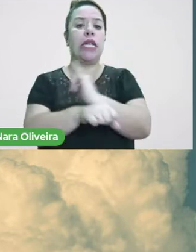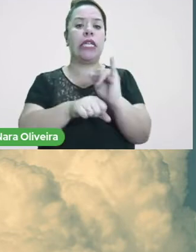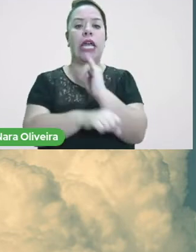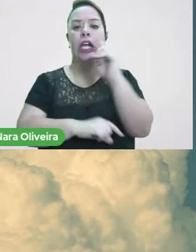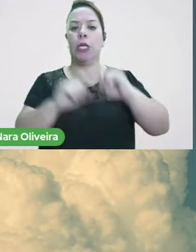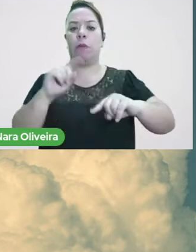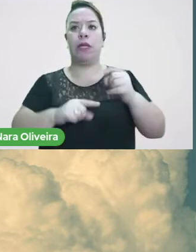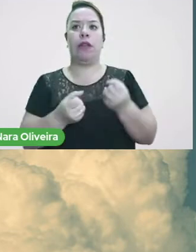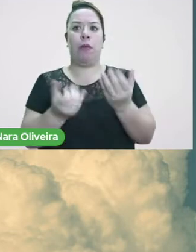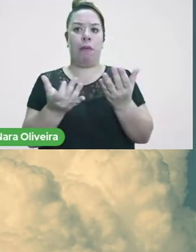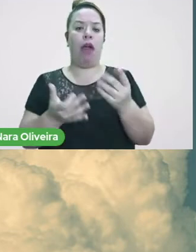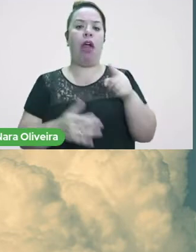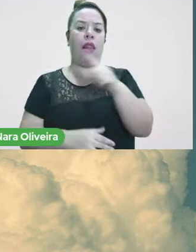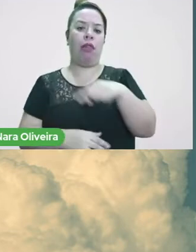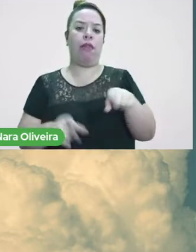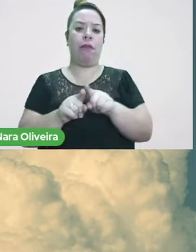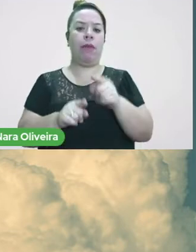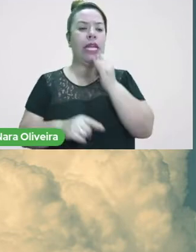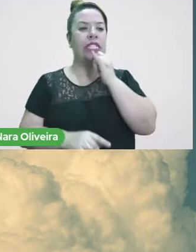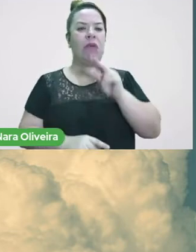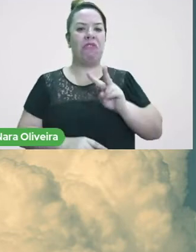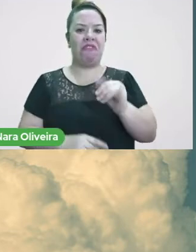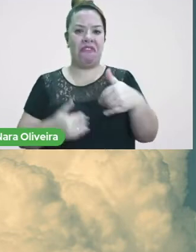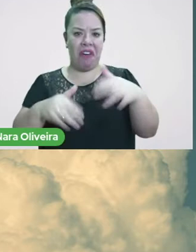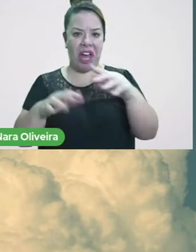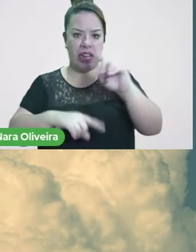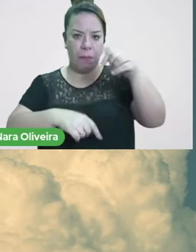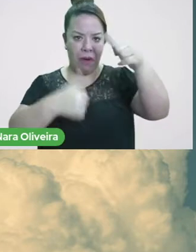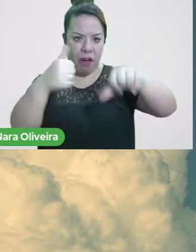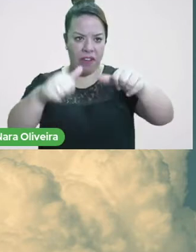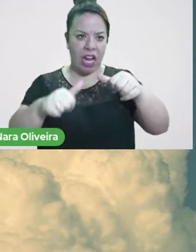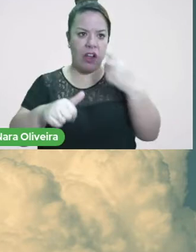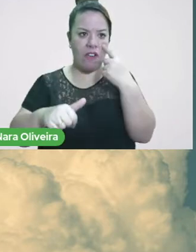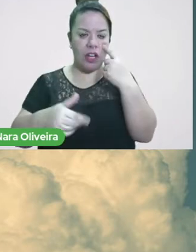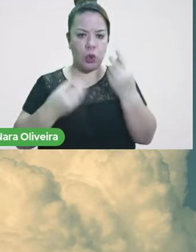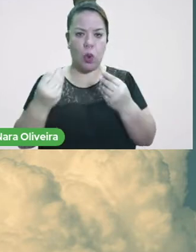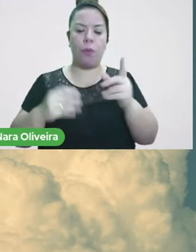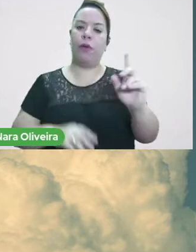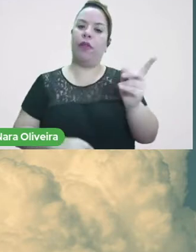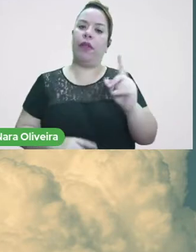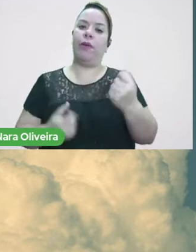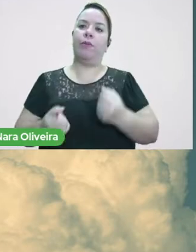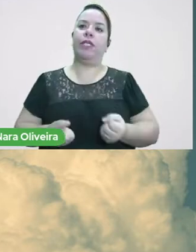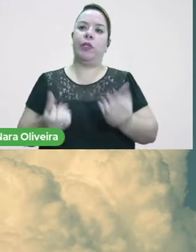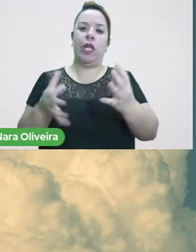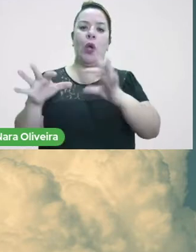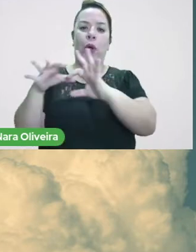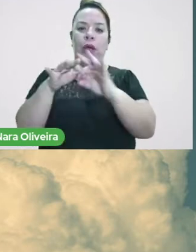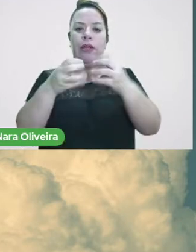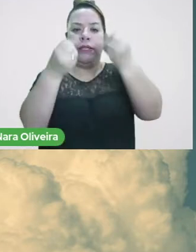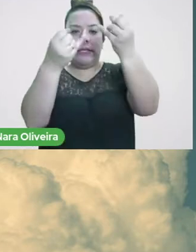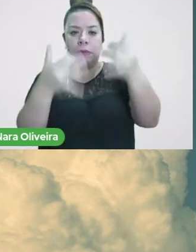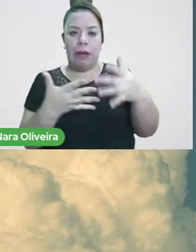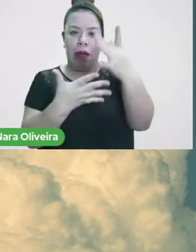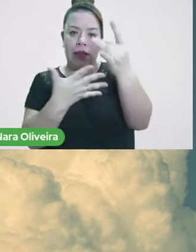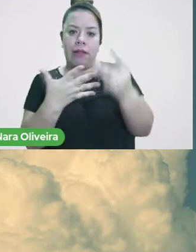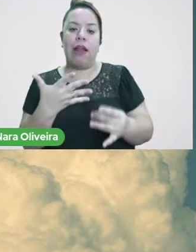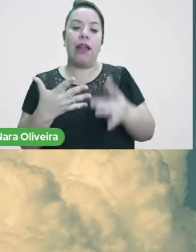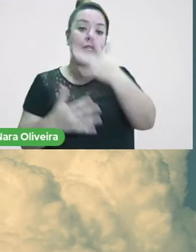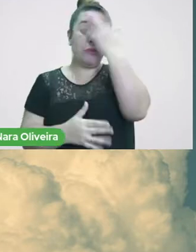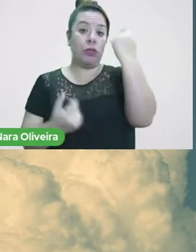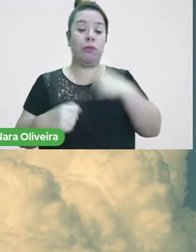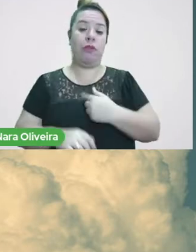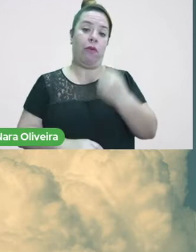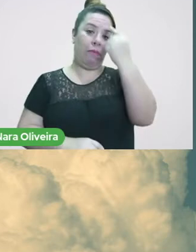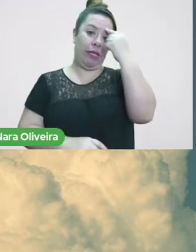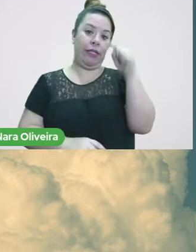vai, e depois eu te avalio. Eu preciso dar contexto, isso faz parte, não só... Todo mundo deveria ter essa mentalidade, não só as lideranças,